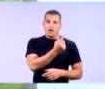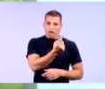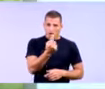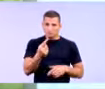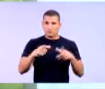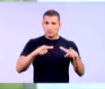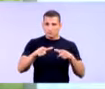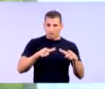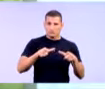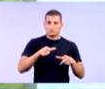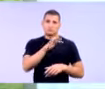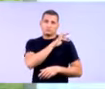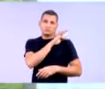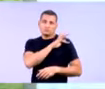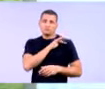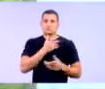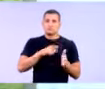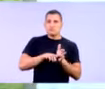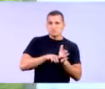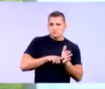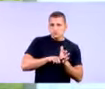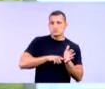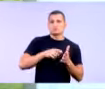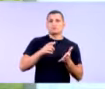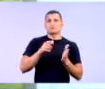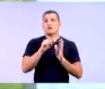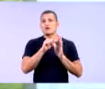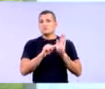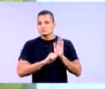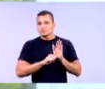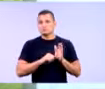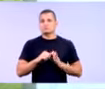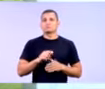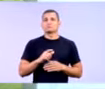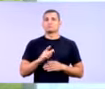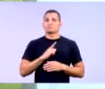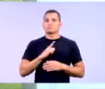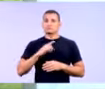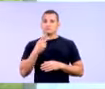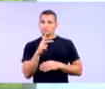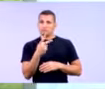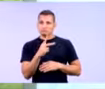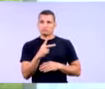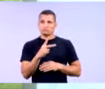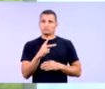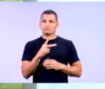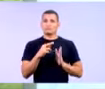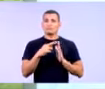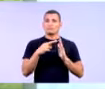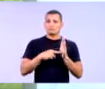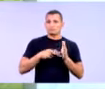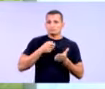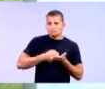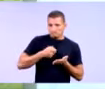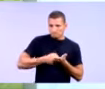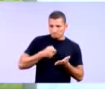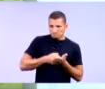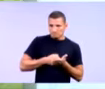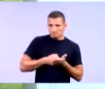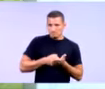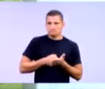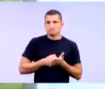uma monografia, um projeto de pesquisa, um artigo, tem aí seus elementos considerados obrigatórios e os